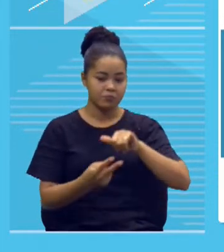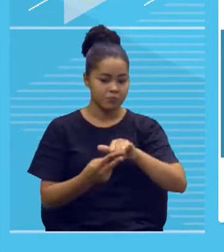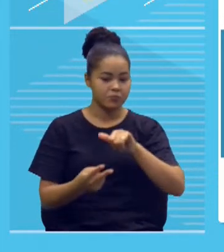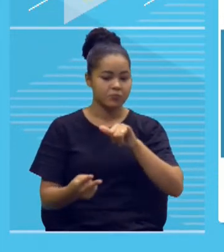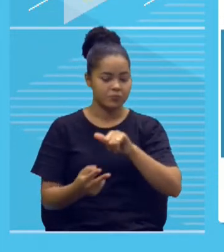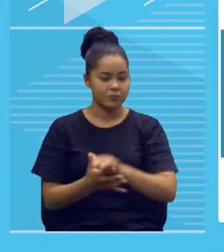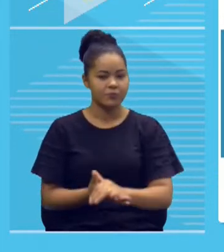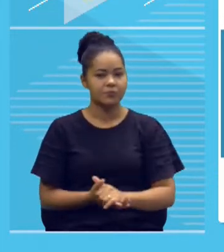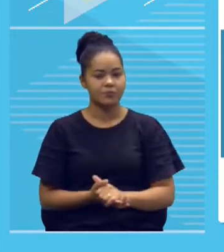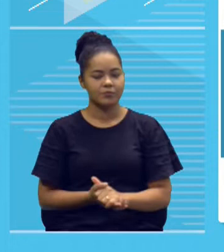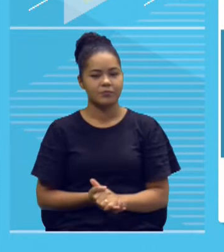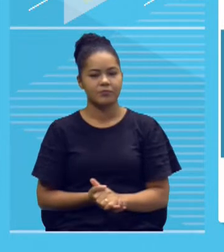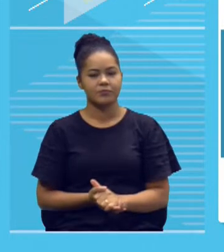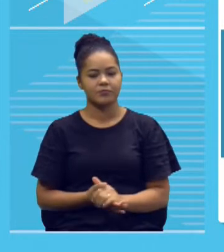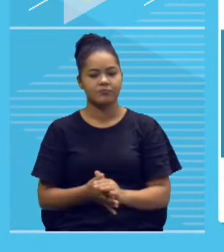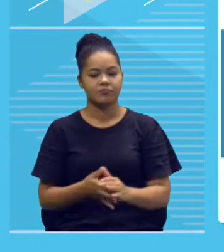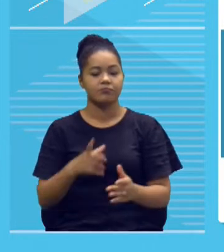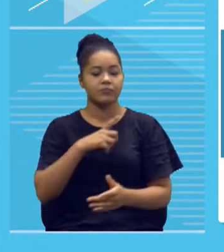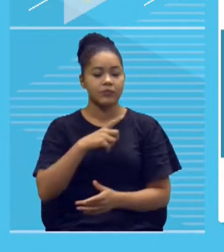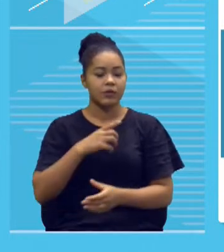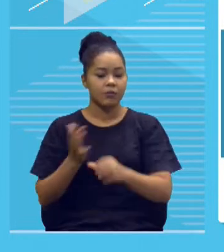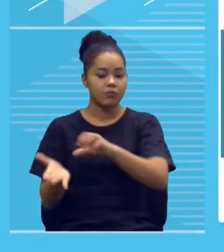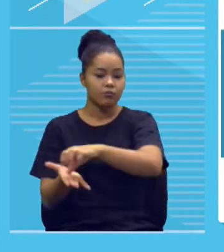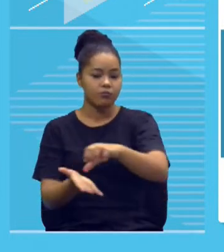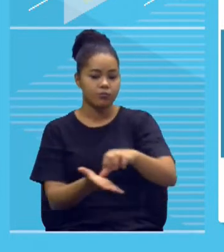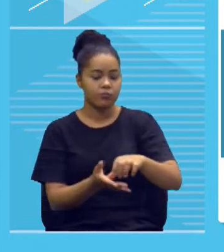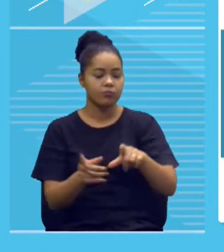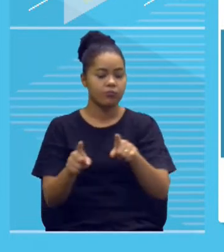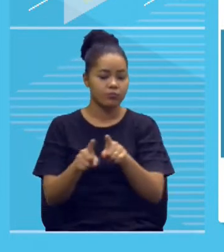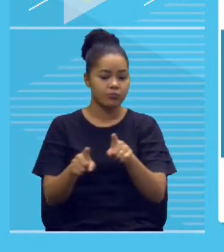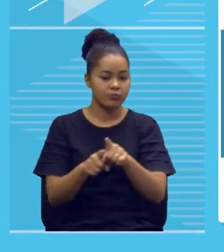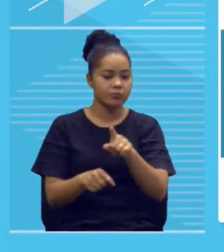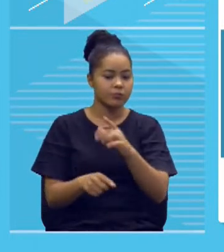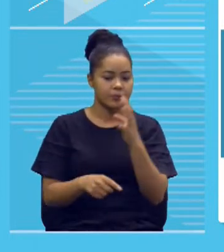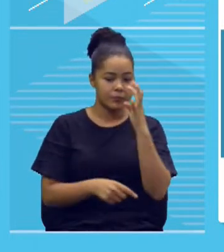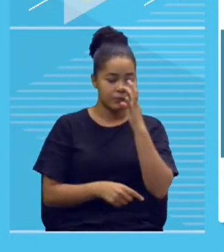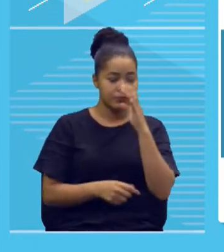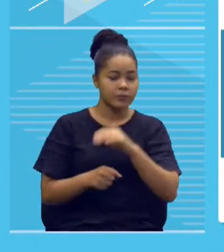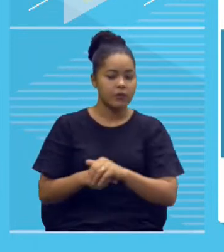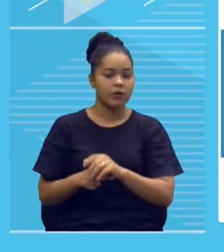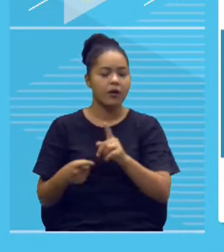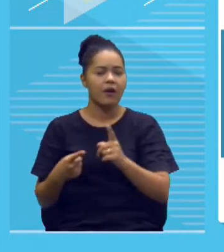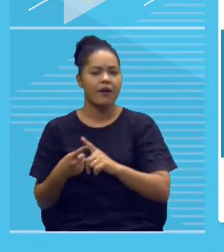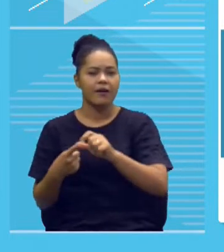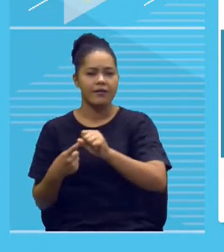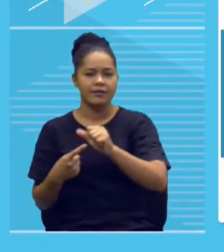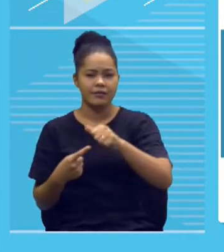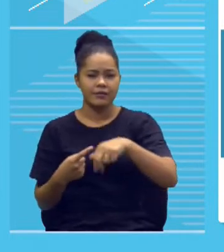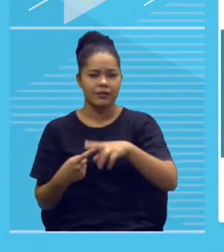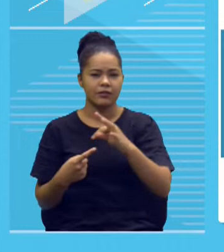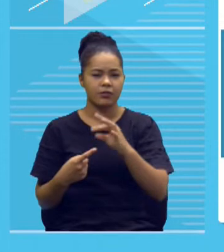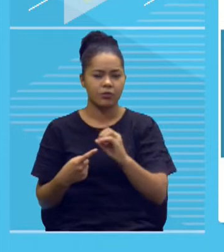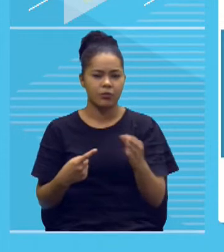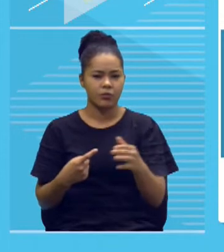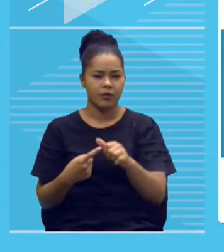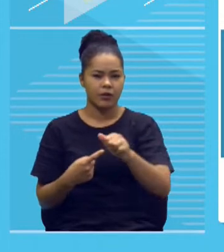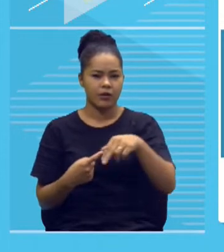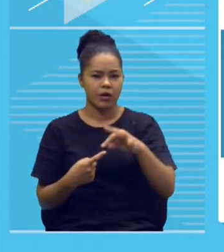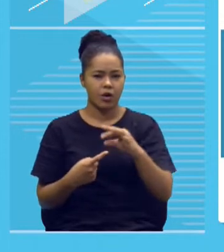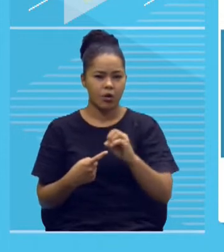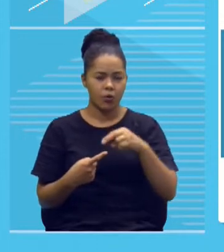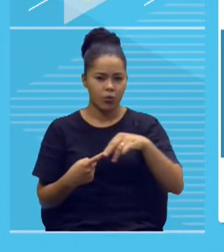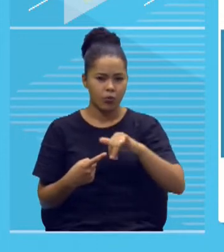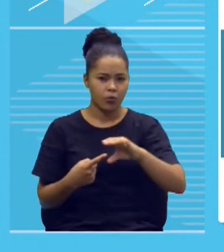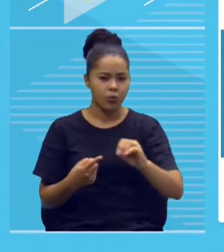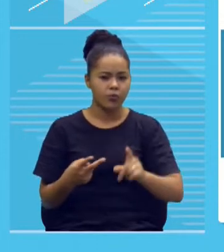já se fazem presente tô vendo dois polos conectados conosco Boa noite Santo Antônio de Lisboa Boa noite sua para sejam bem-vindos